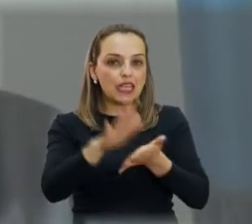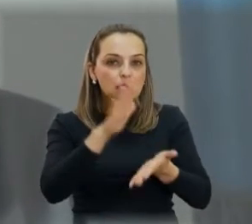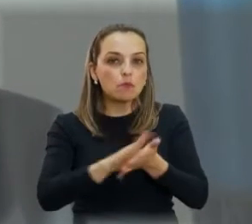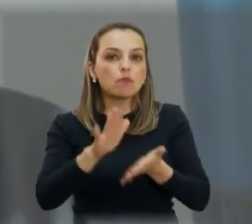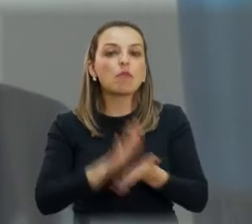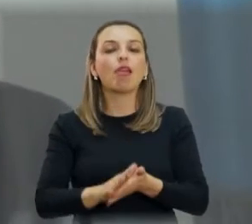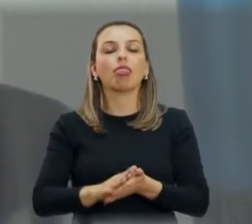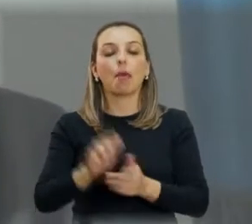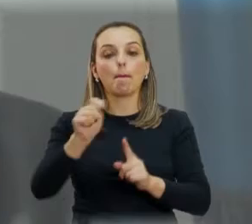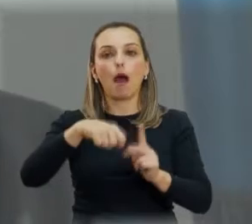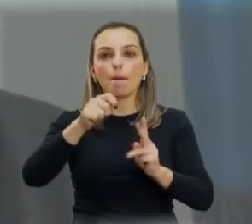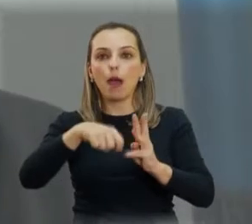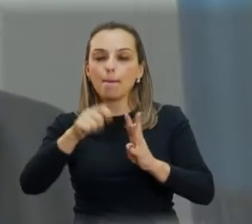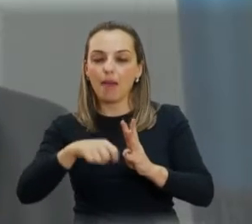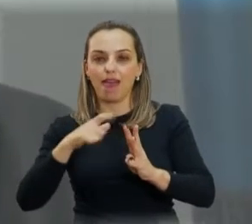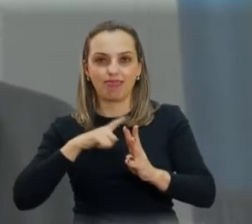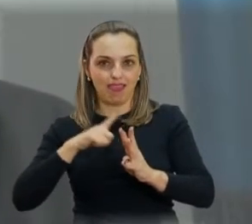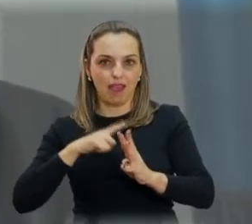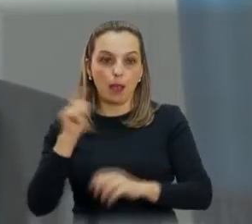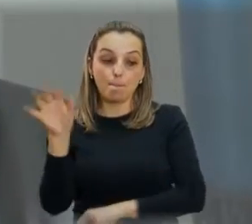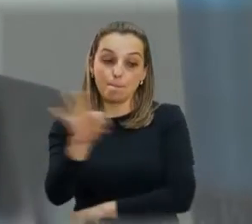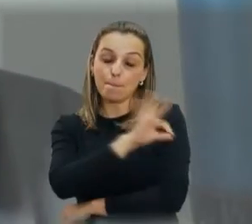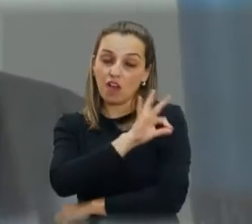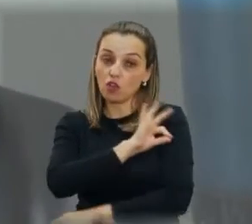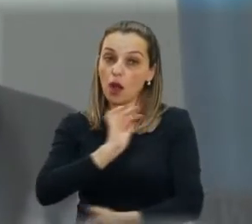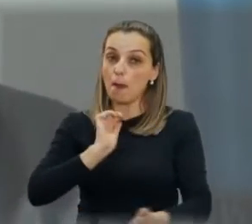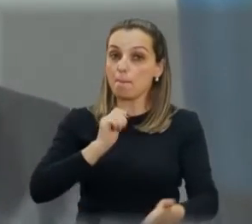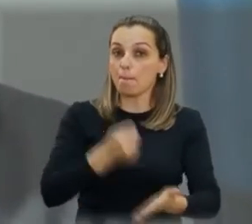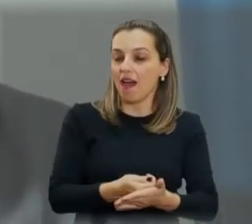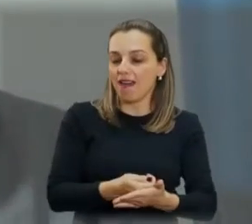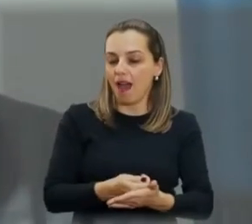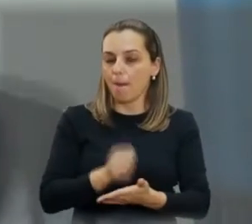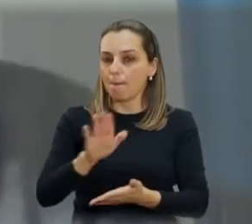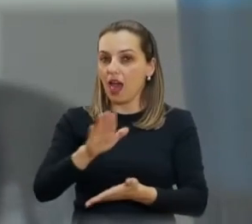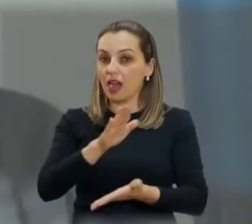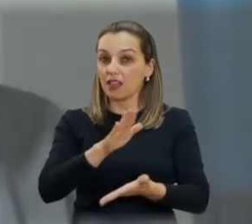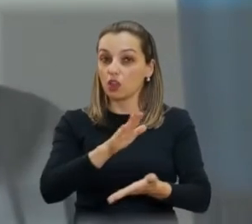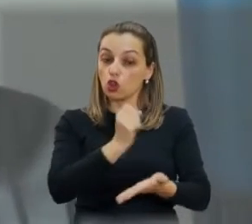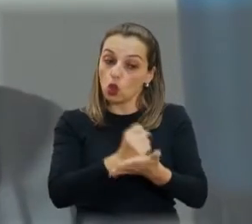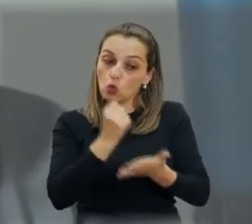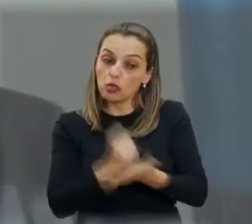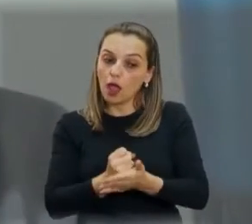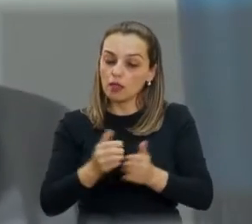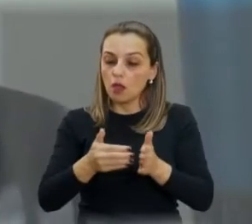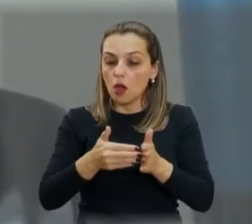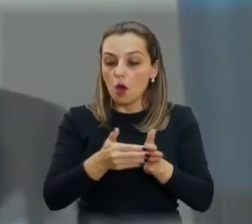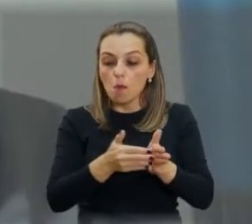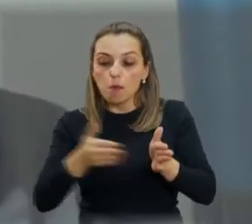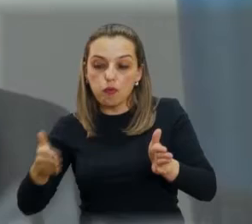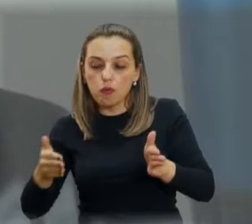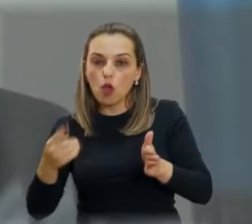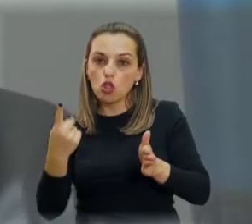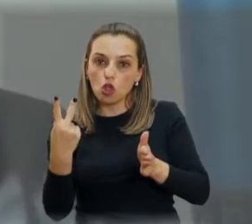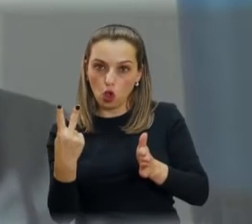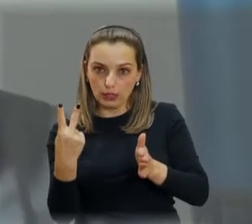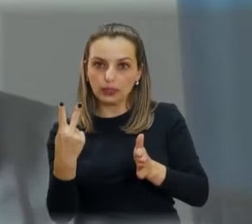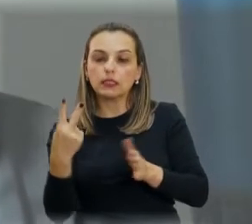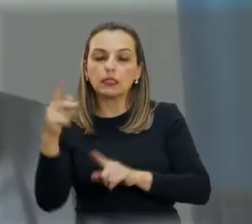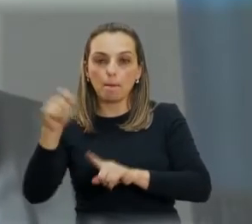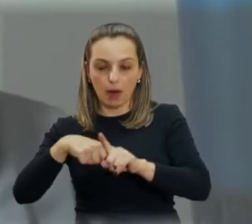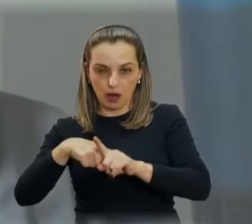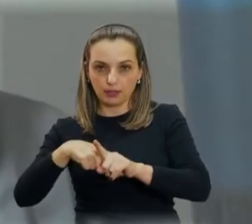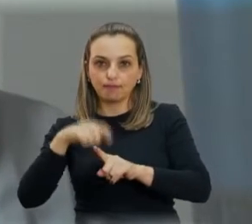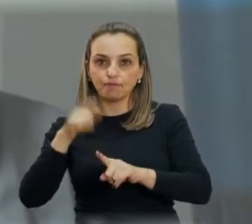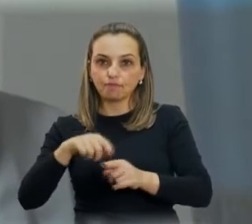R$ 23.971,79 mês ao município, e este contrato foi prorrogado por mais 12 meses. A empresa de transportes faz